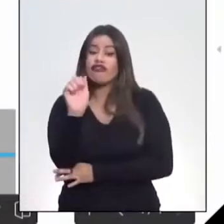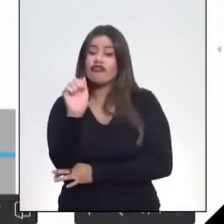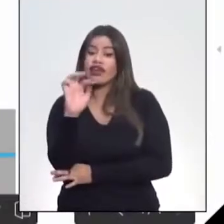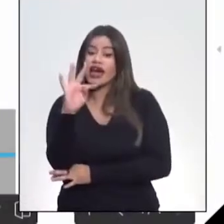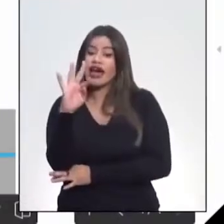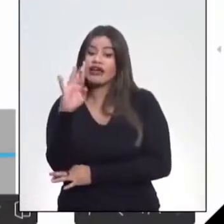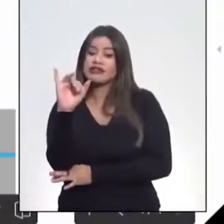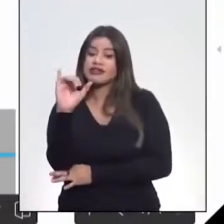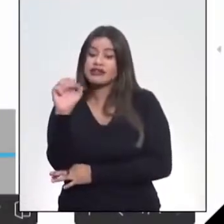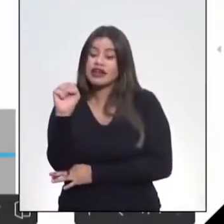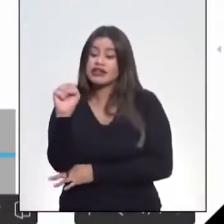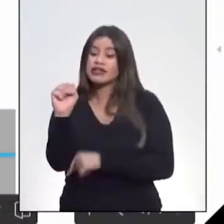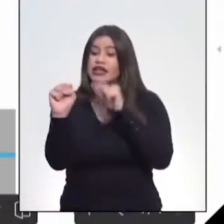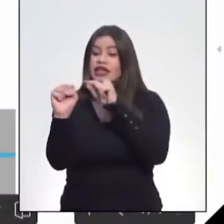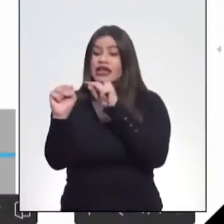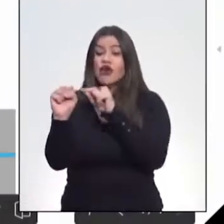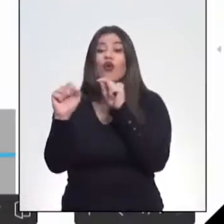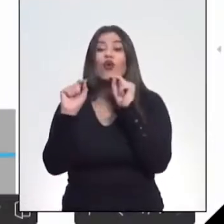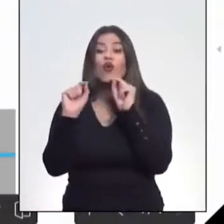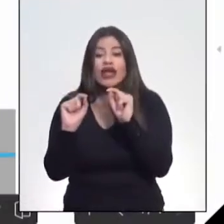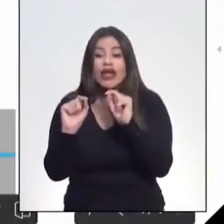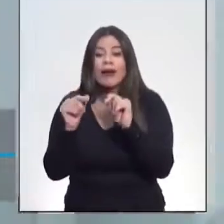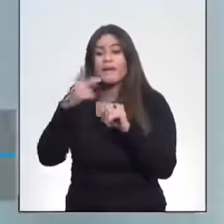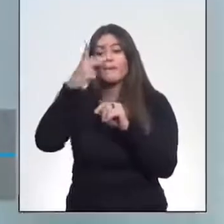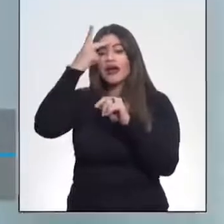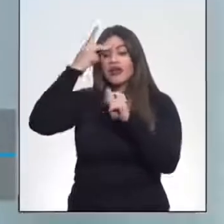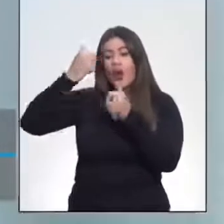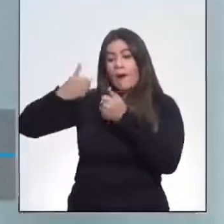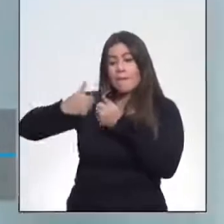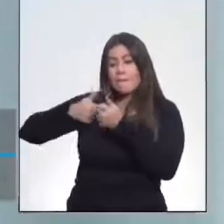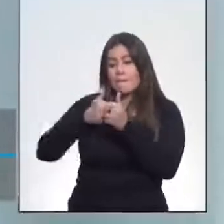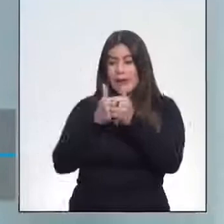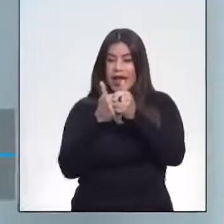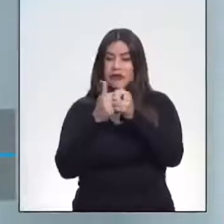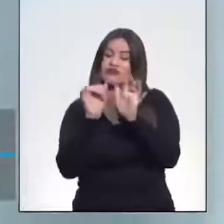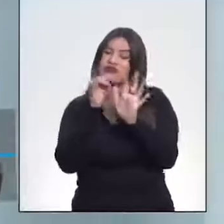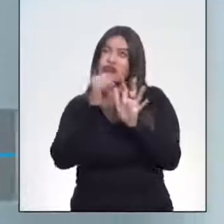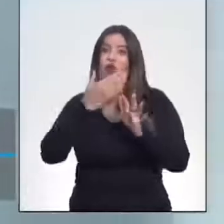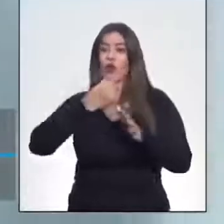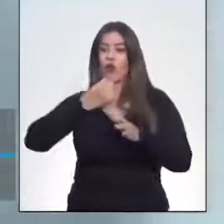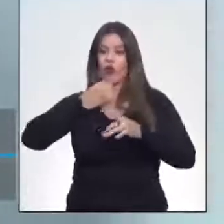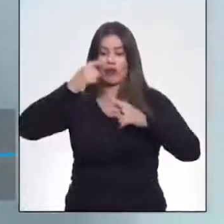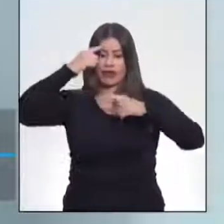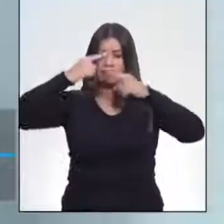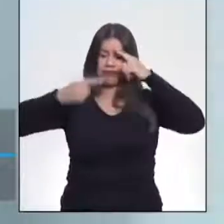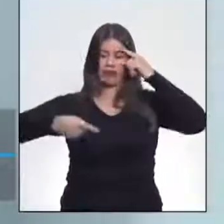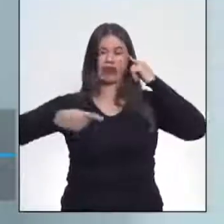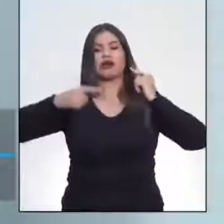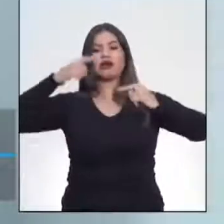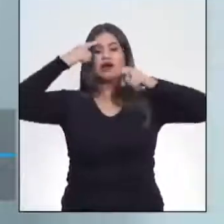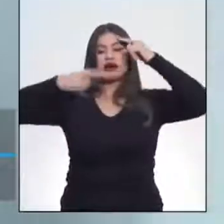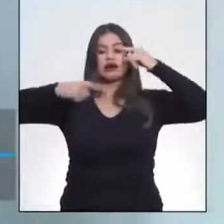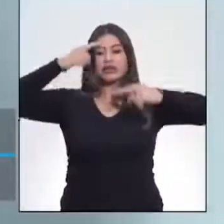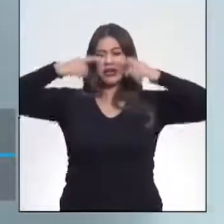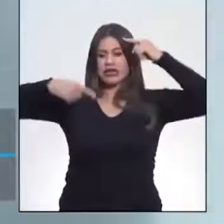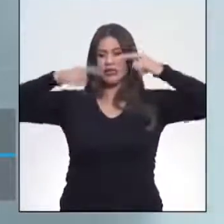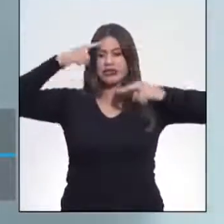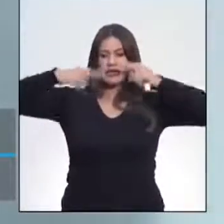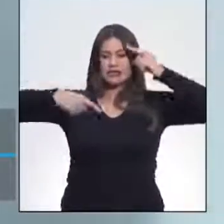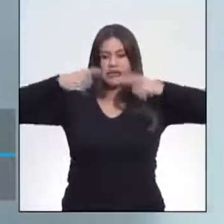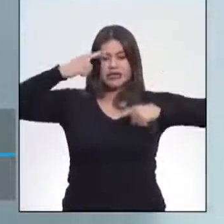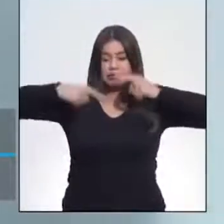protetor ali da terra já fica com uma situação social mais privilegiada então Aqueles que estão